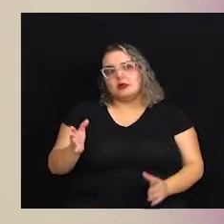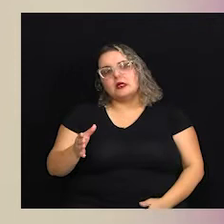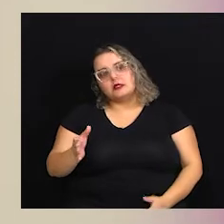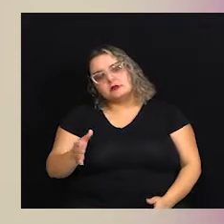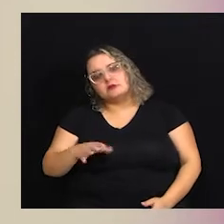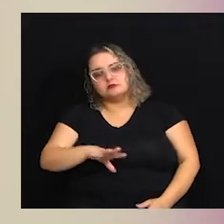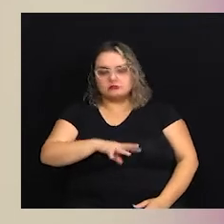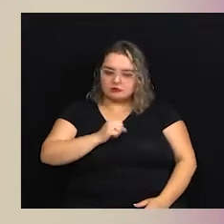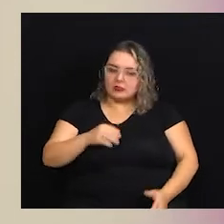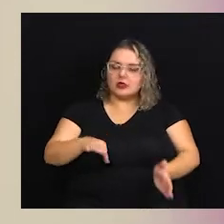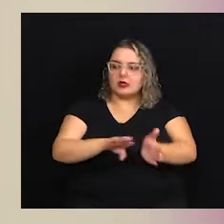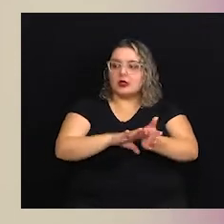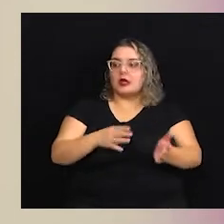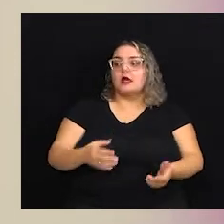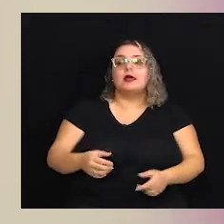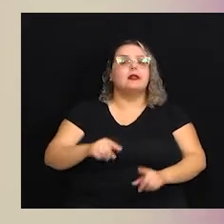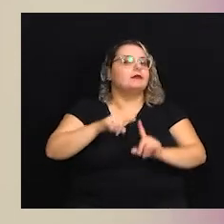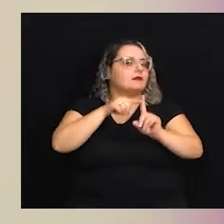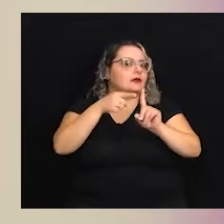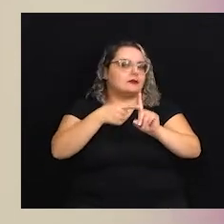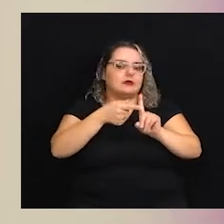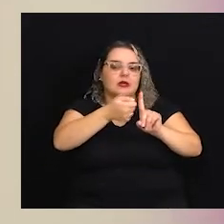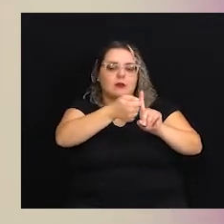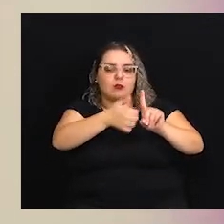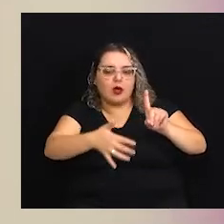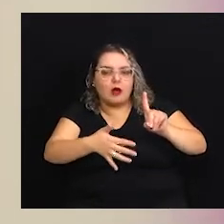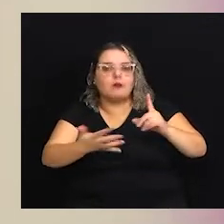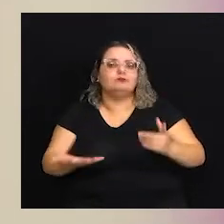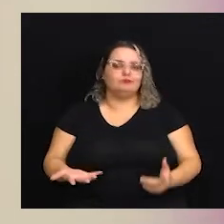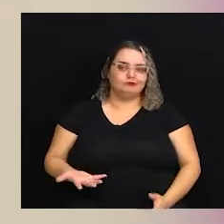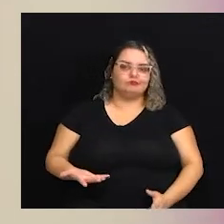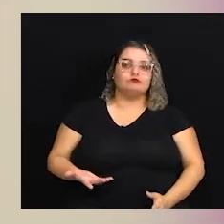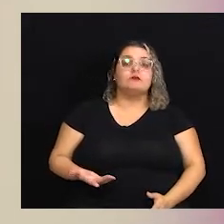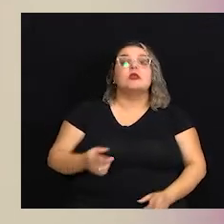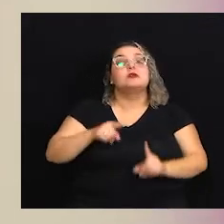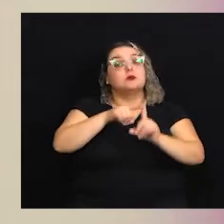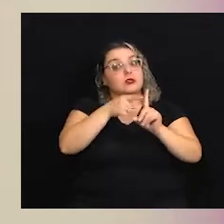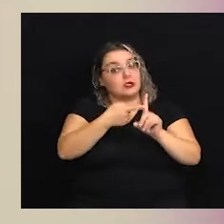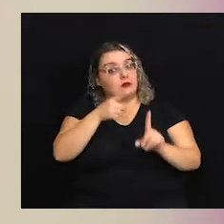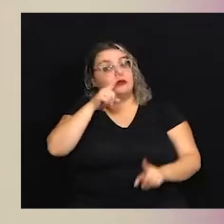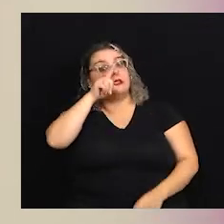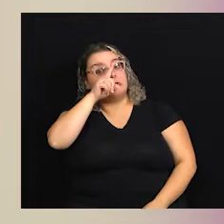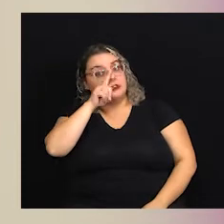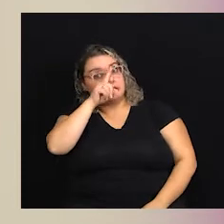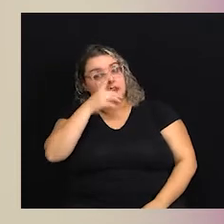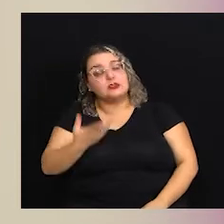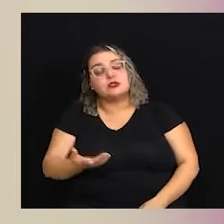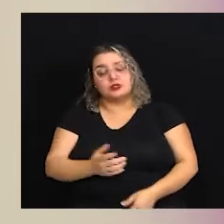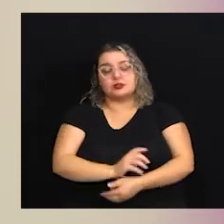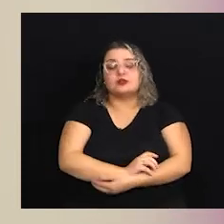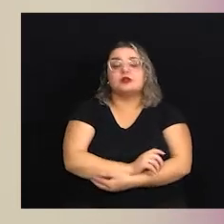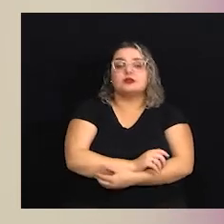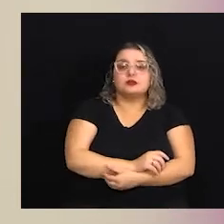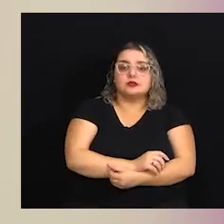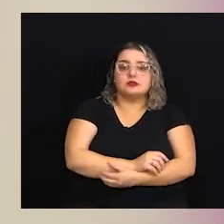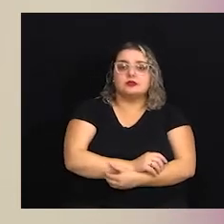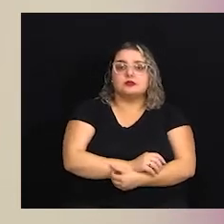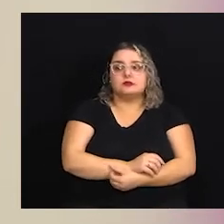tem, mas é ruim, porque ela engravida, ela aborta, se eventualmente, né, seria uma gravidez de risco, se for